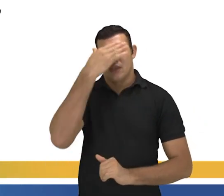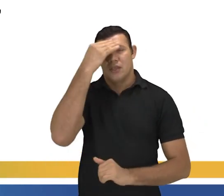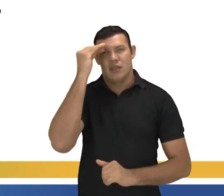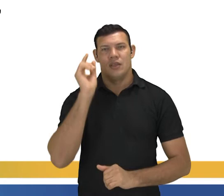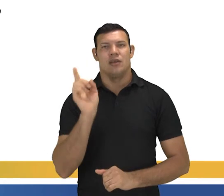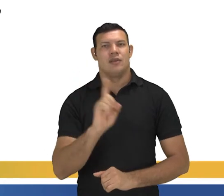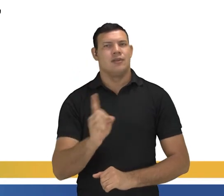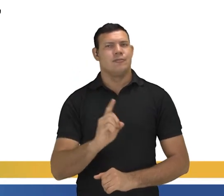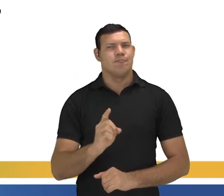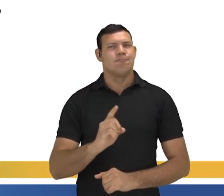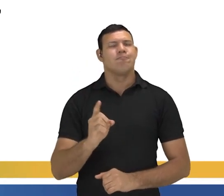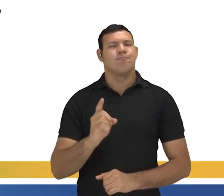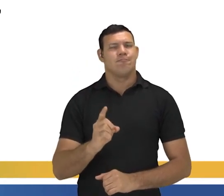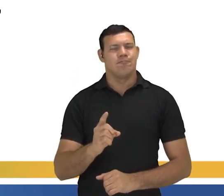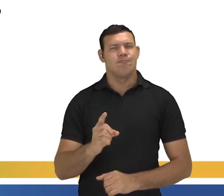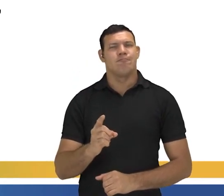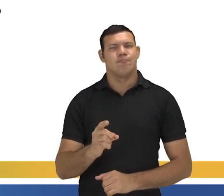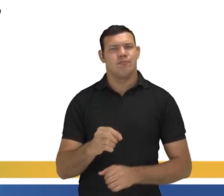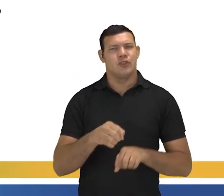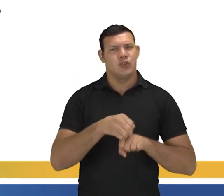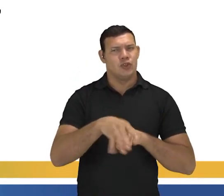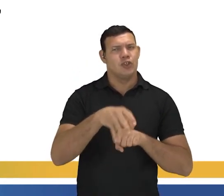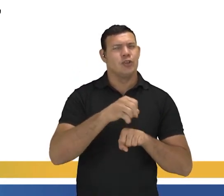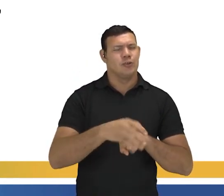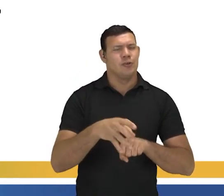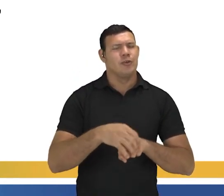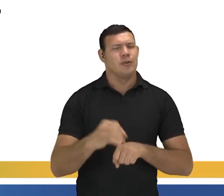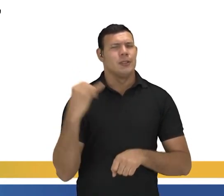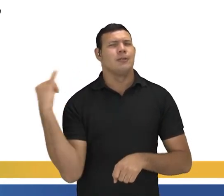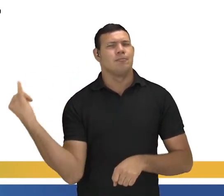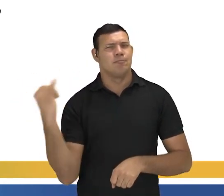esqueça dessas duas observações que pode salvar muito vocês na hora de